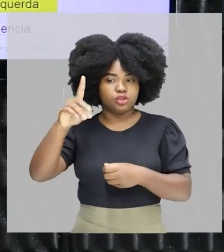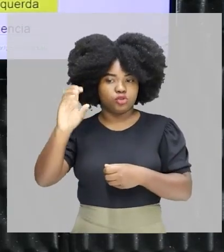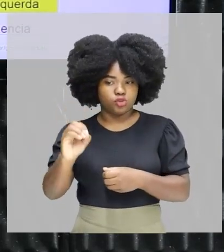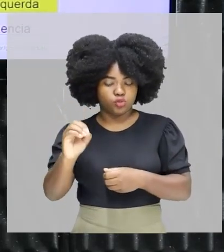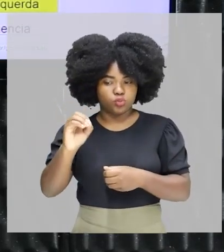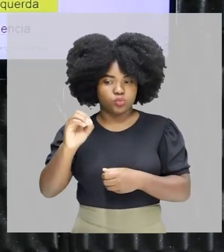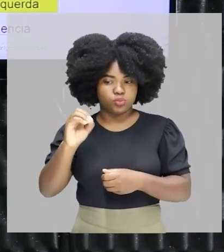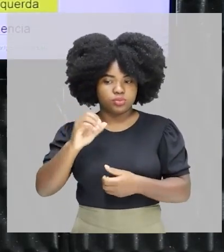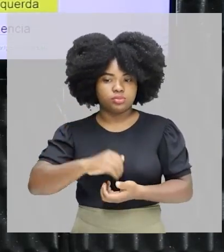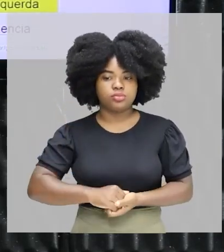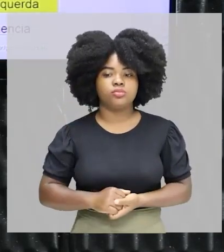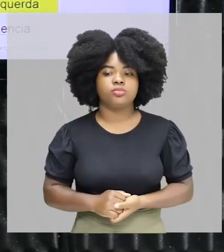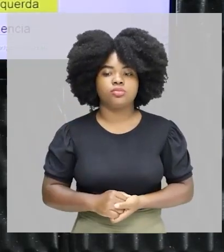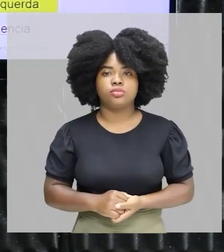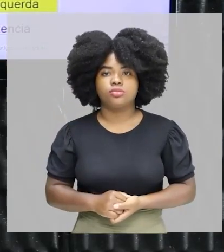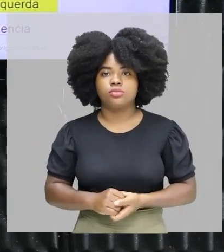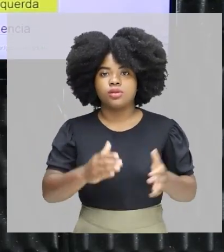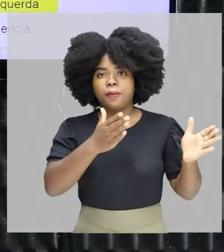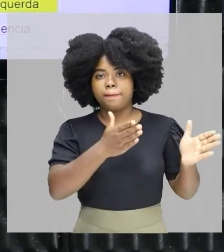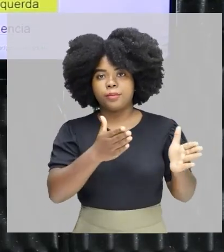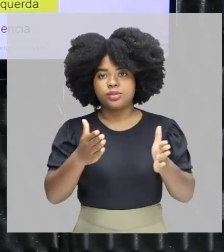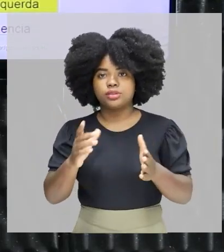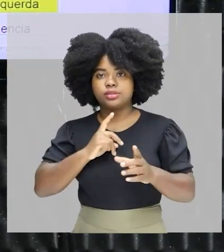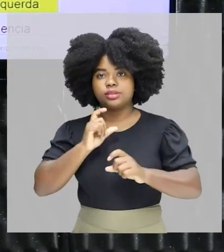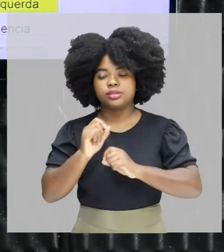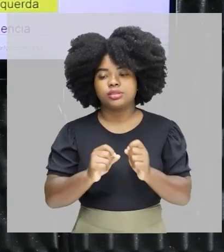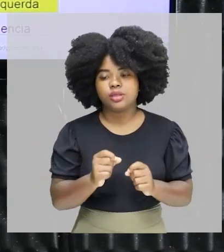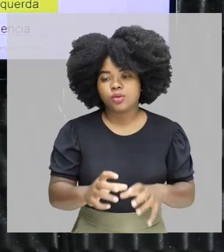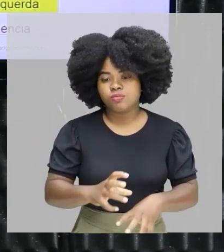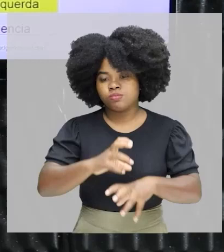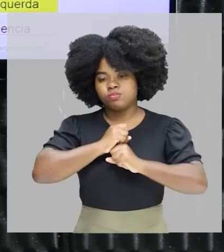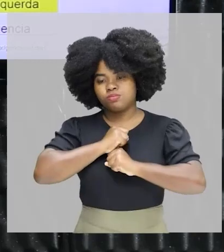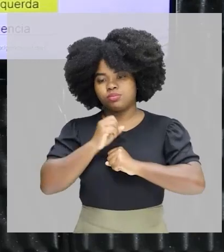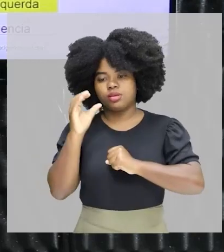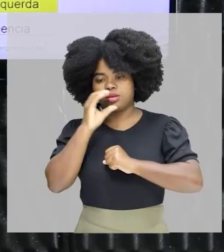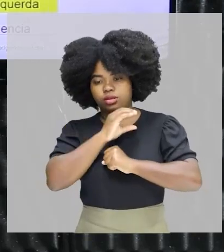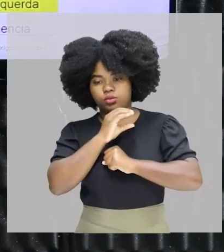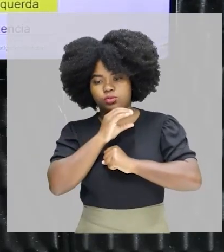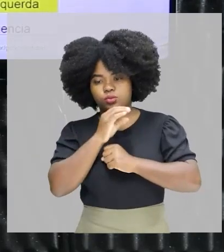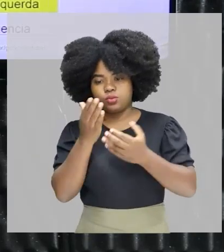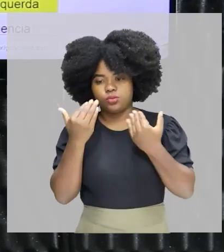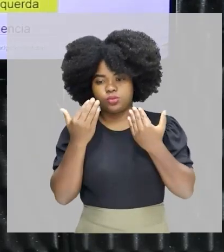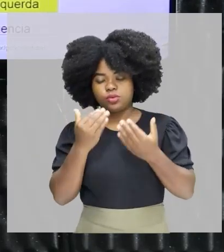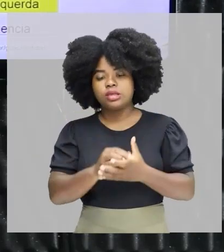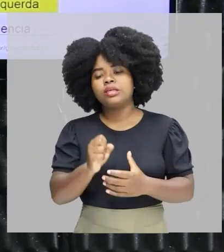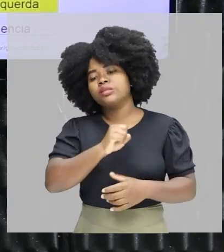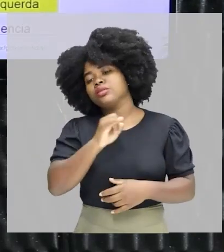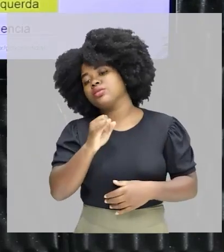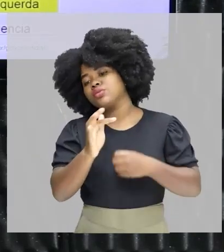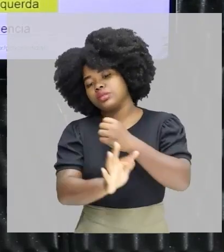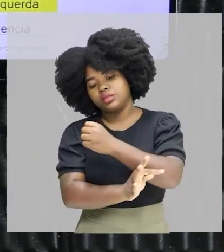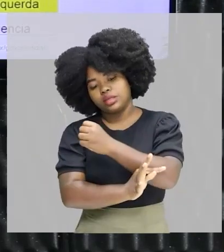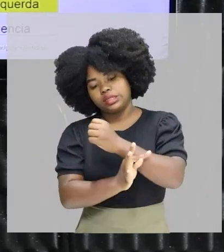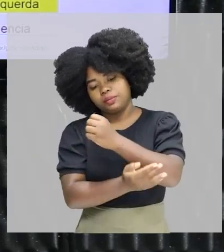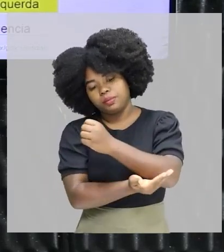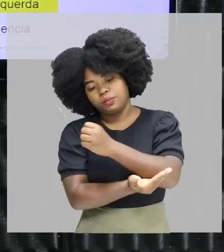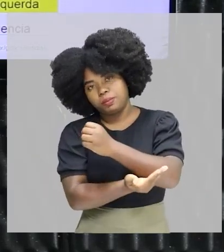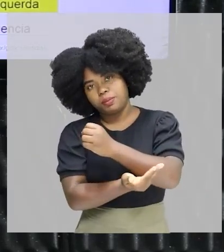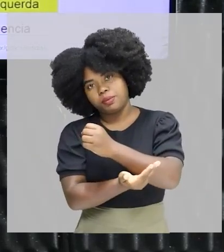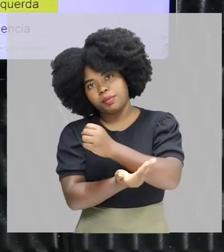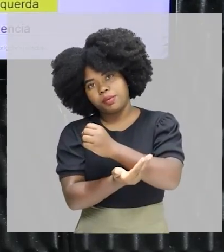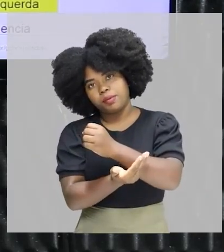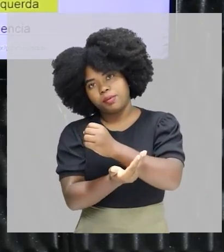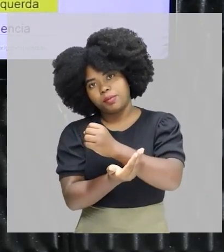processo endotérmico é um processo onde há absorção de calor. Então, se a gente aumentar a temperatura,